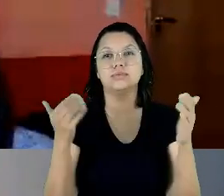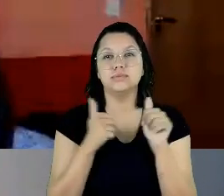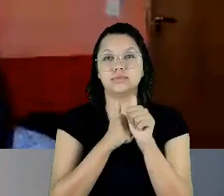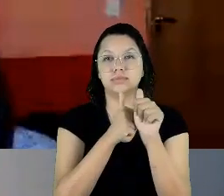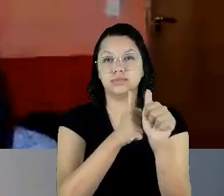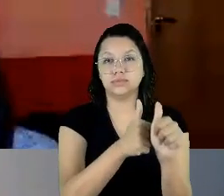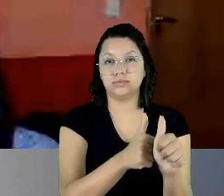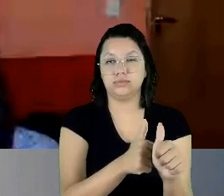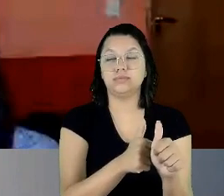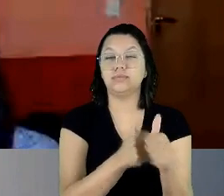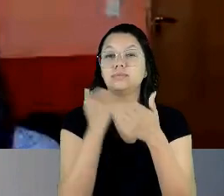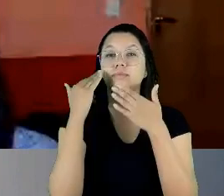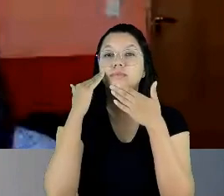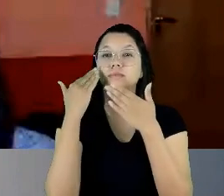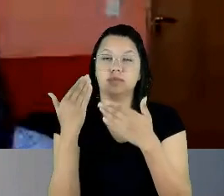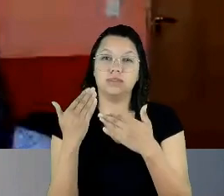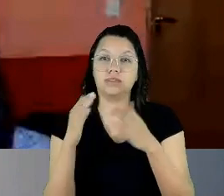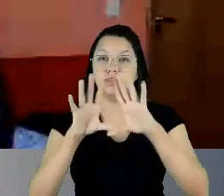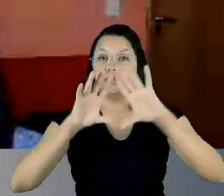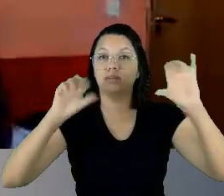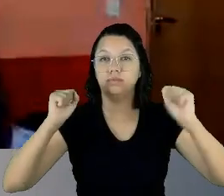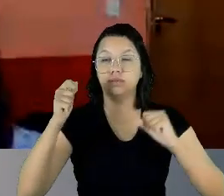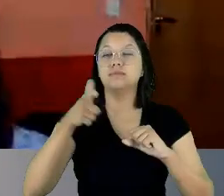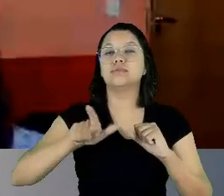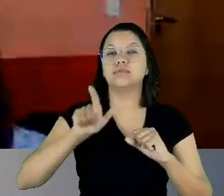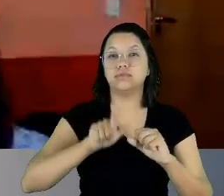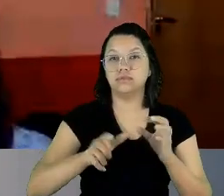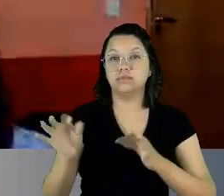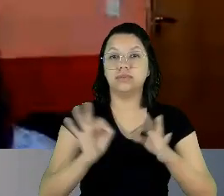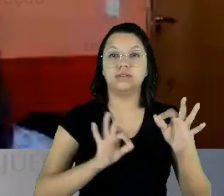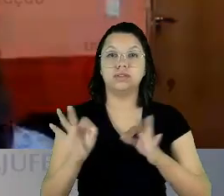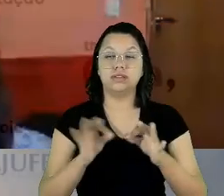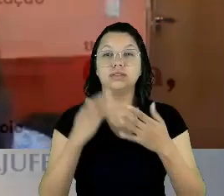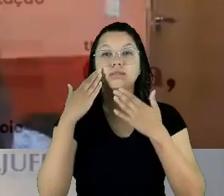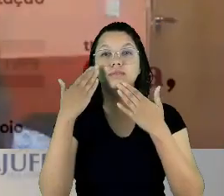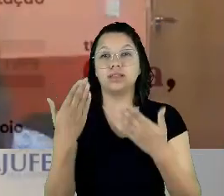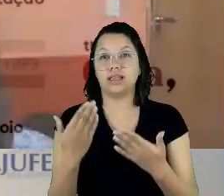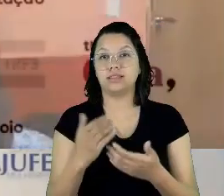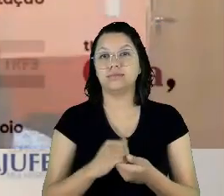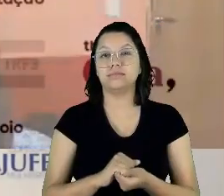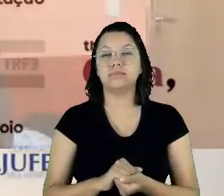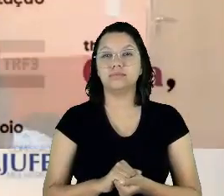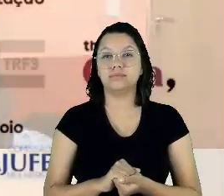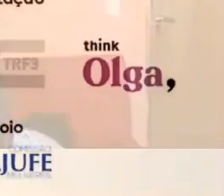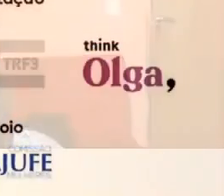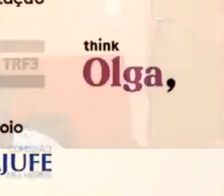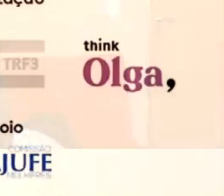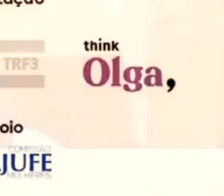que nos acompanharam, agradeço ao Tribunal novamente pela organização. Muito obrigada.